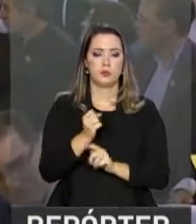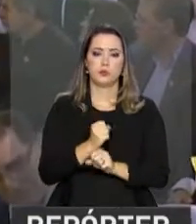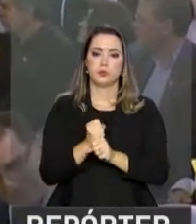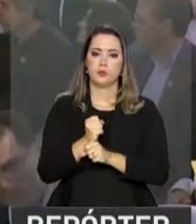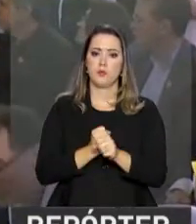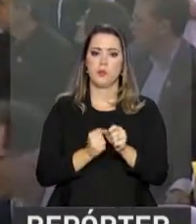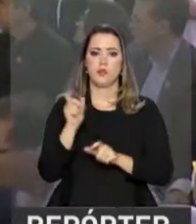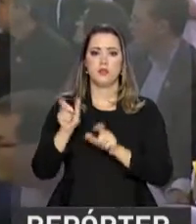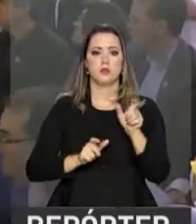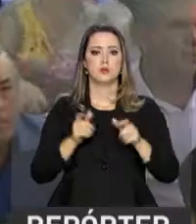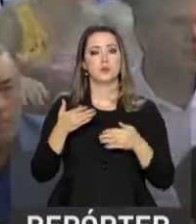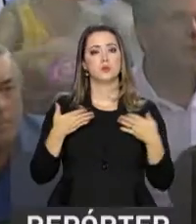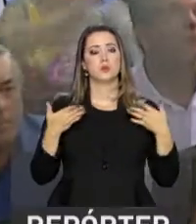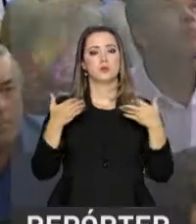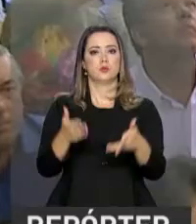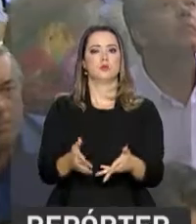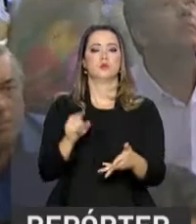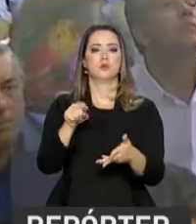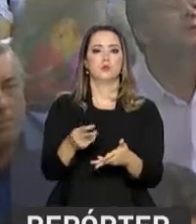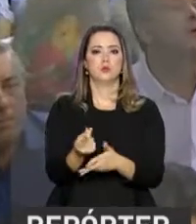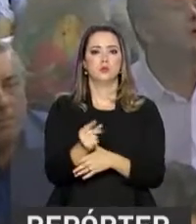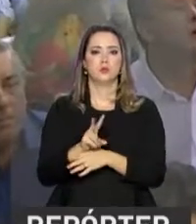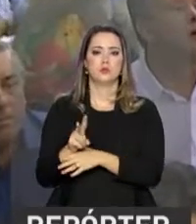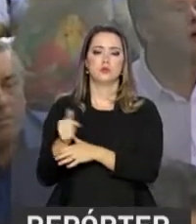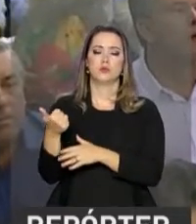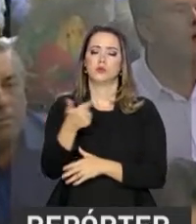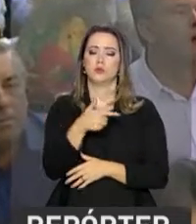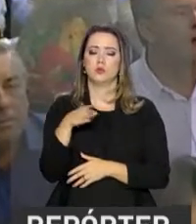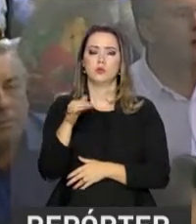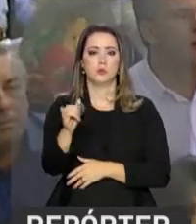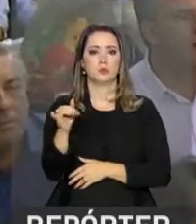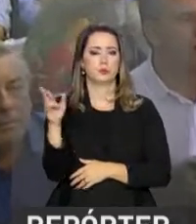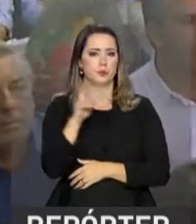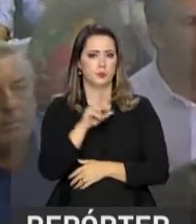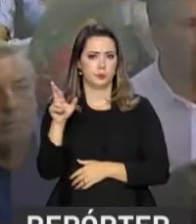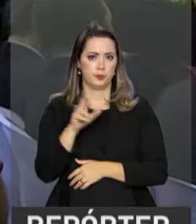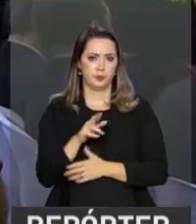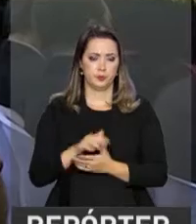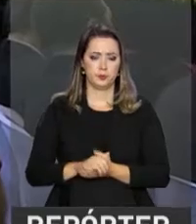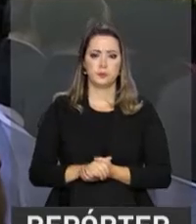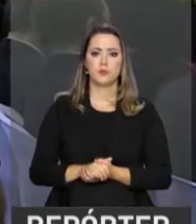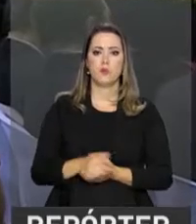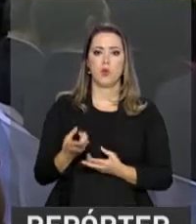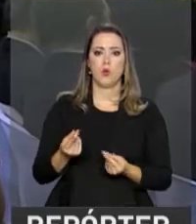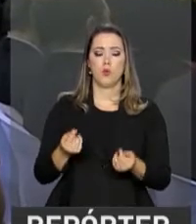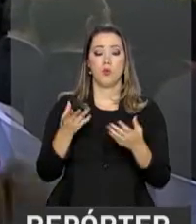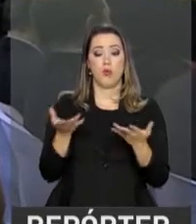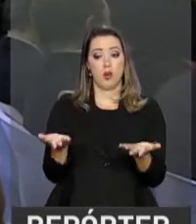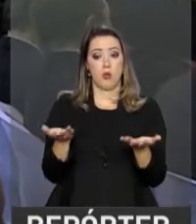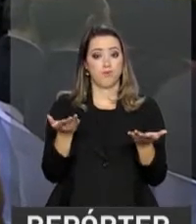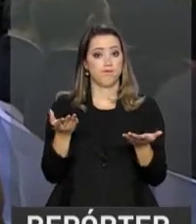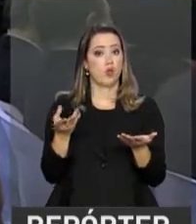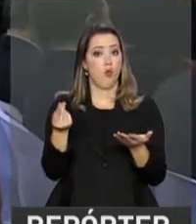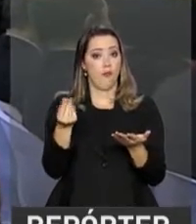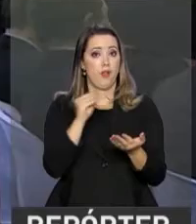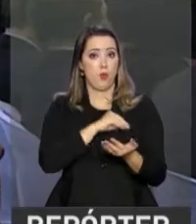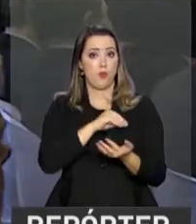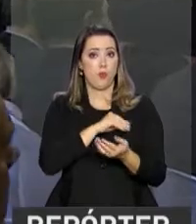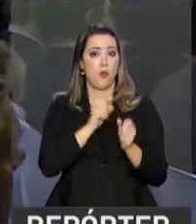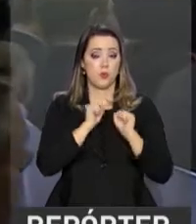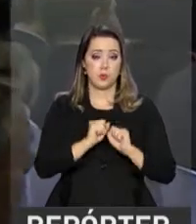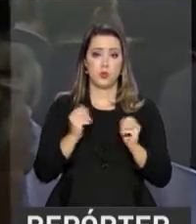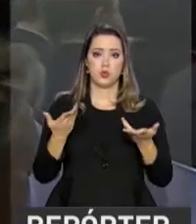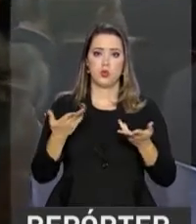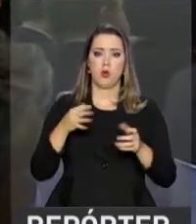os produtores vão ter acesso a um crédito de 12 bilhões e 500 milhões de reais. Com o valor nas mãos, eles podem planejar